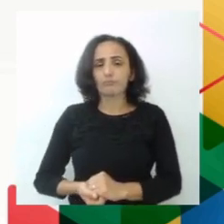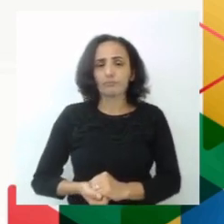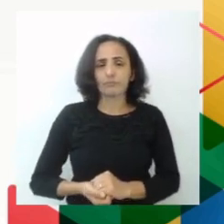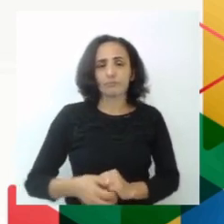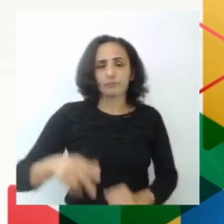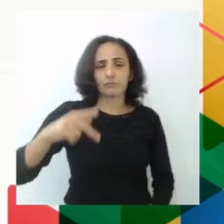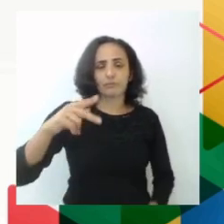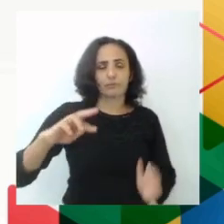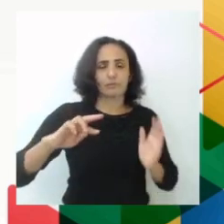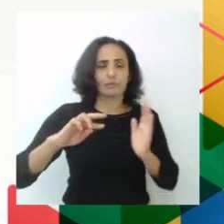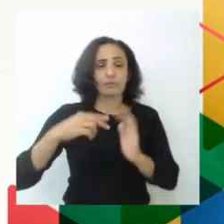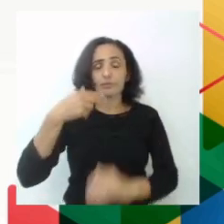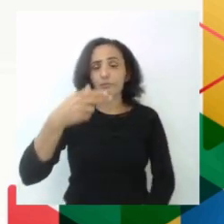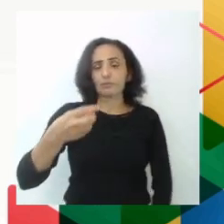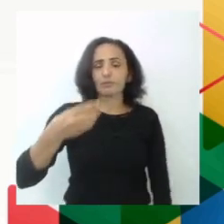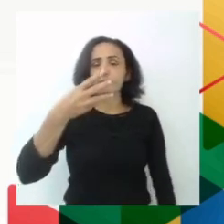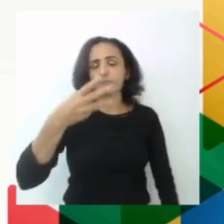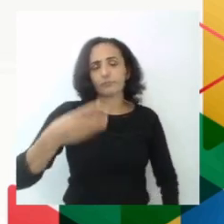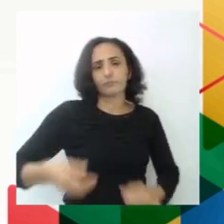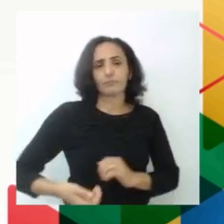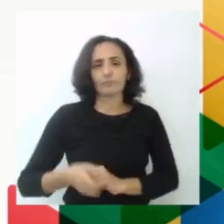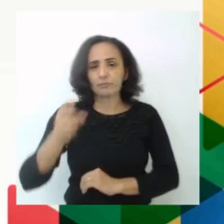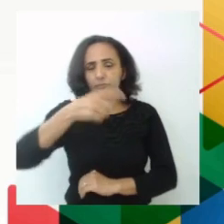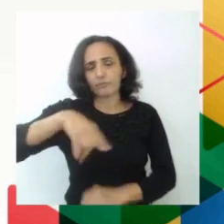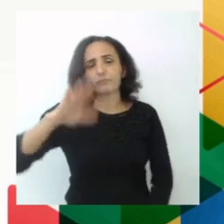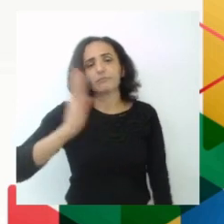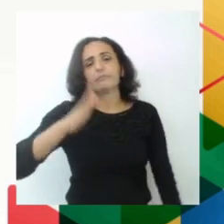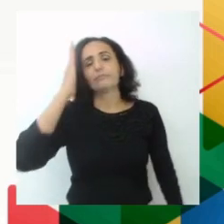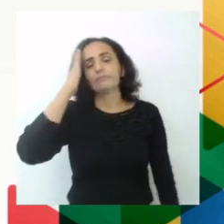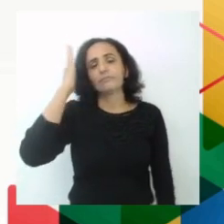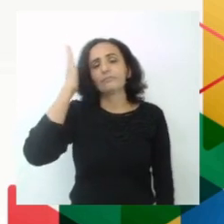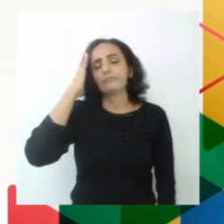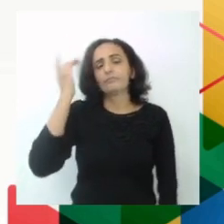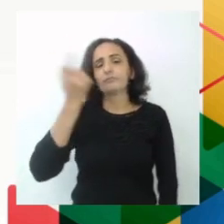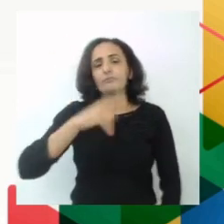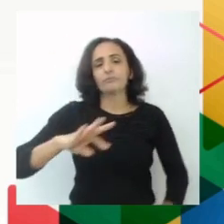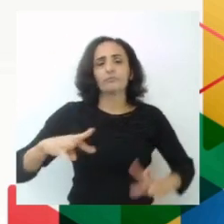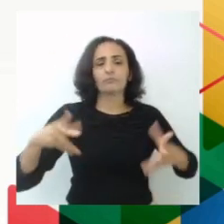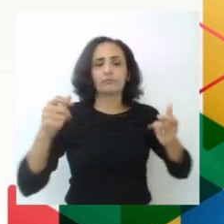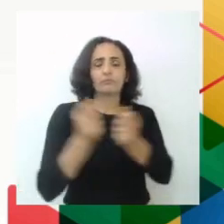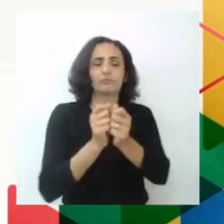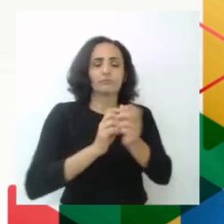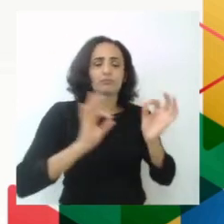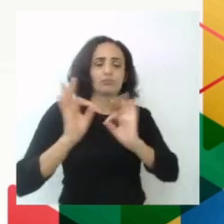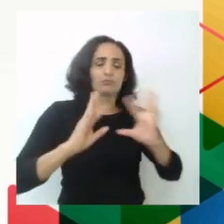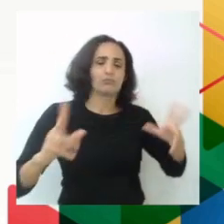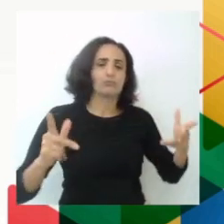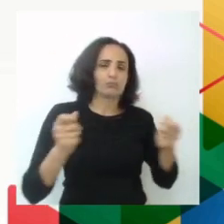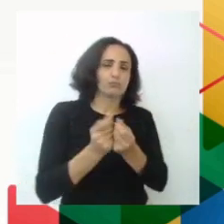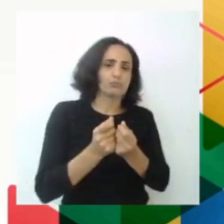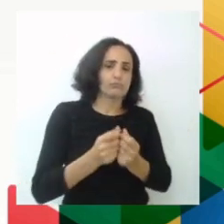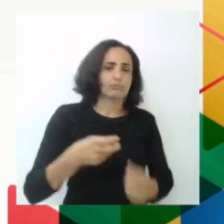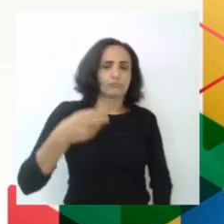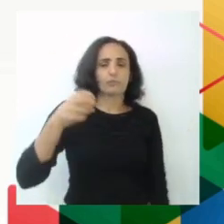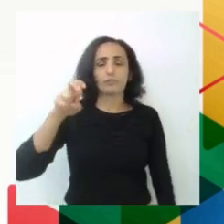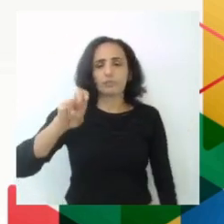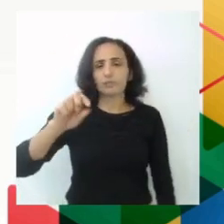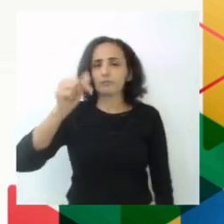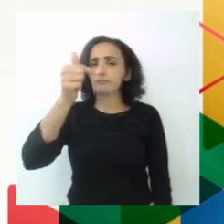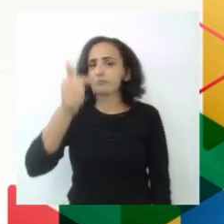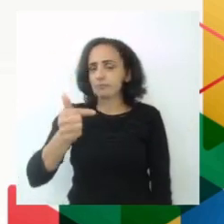igual a 3. Então, você já sabe que é um fatorial 52, faltou o 2 ali.